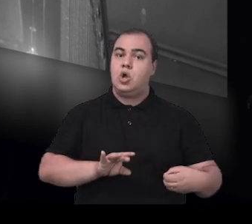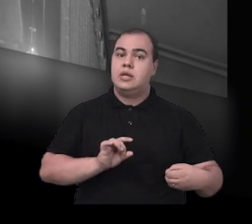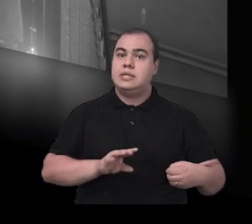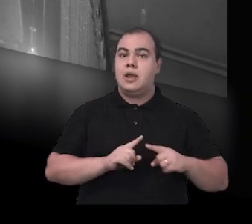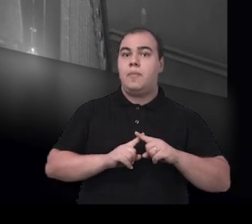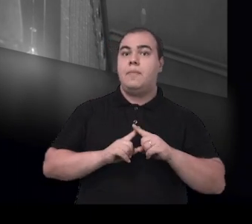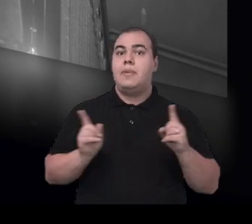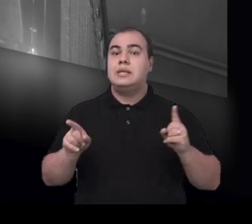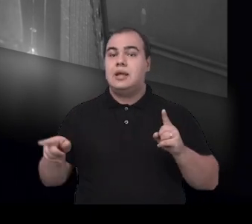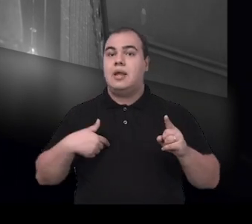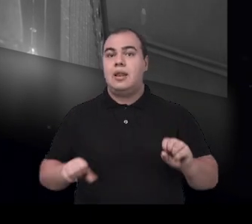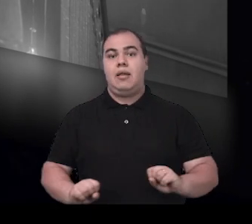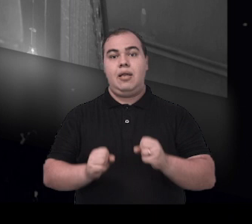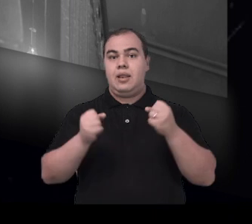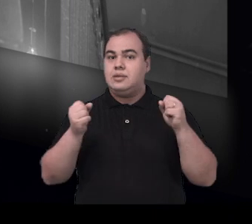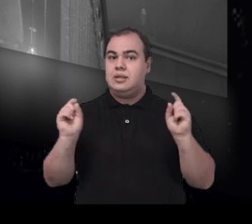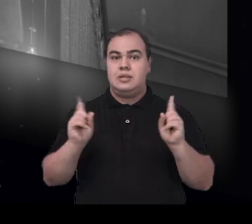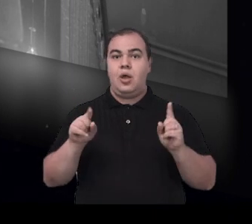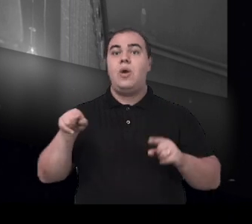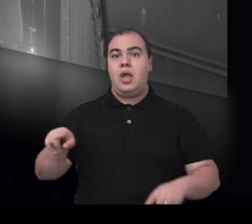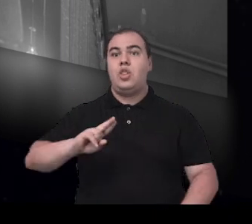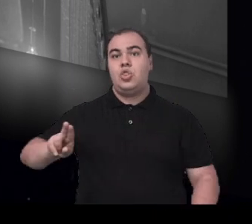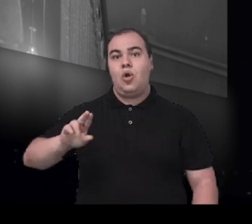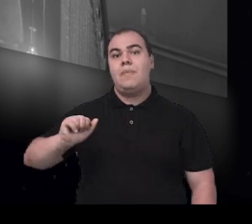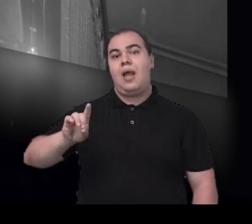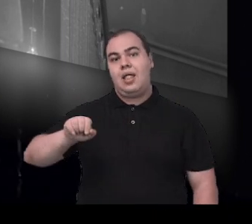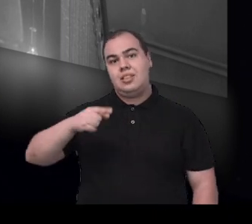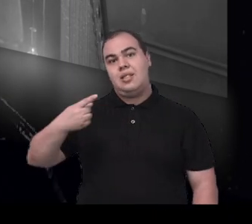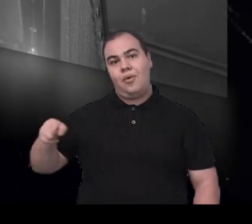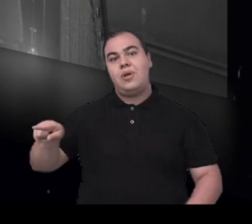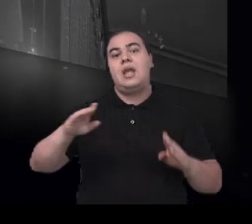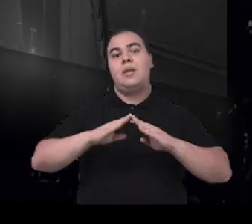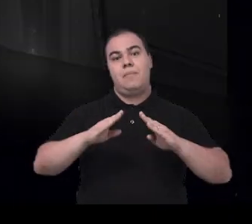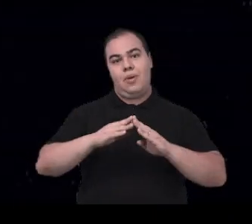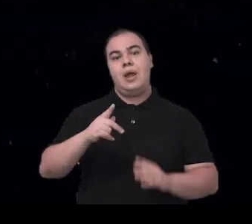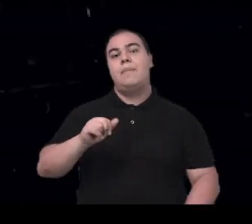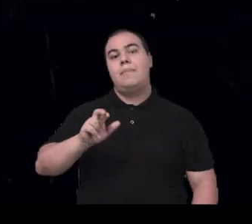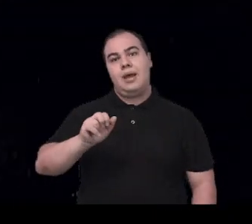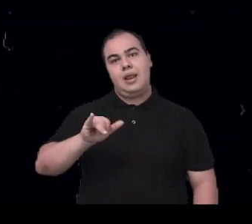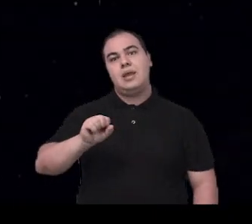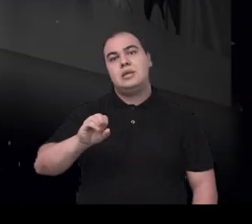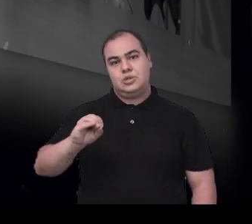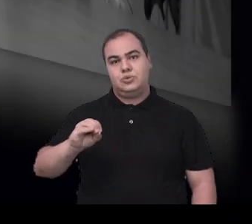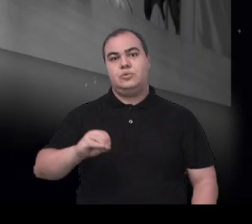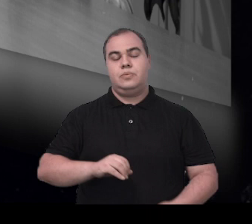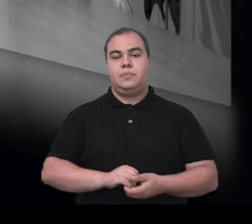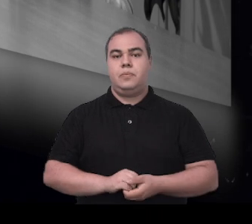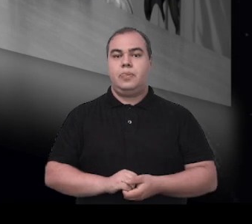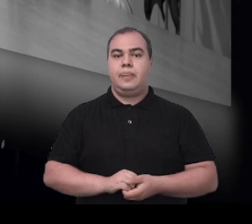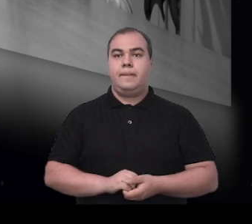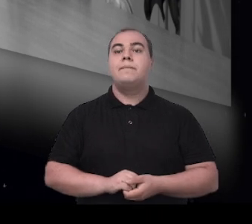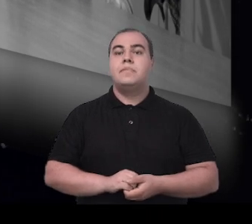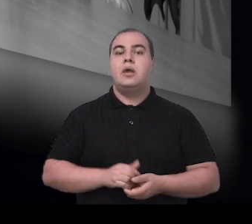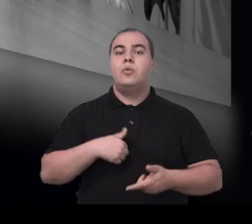sozinho, mas ele não está em crise. Ele chama Adão e ele mora no paraíso. Eu trabalhava na